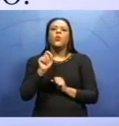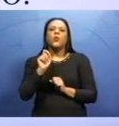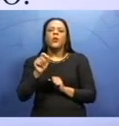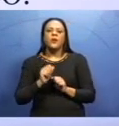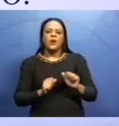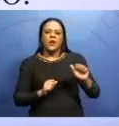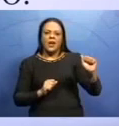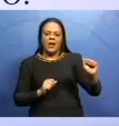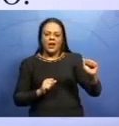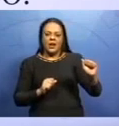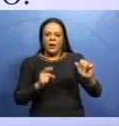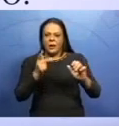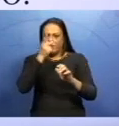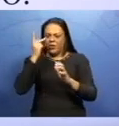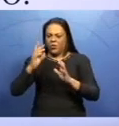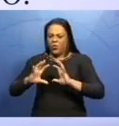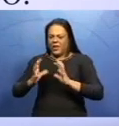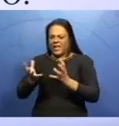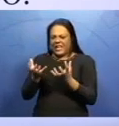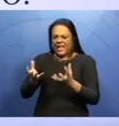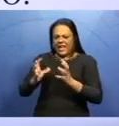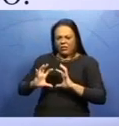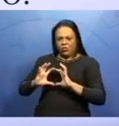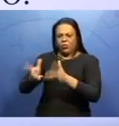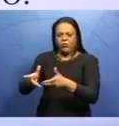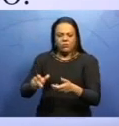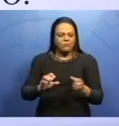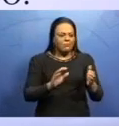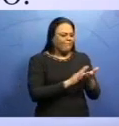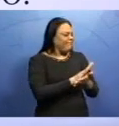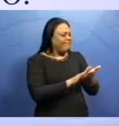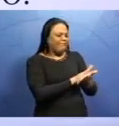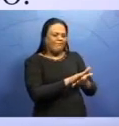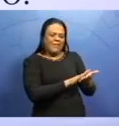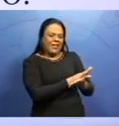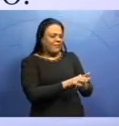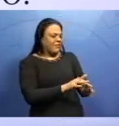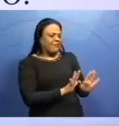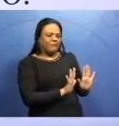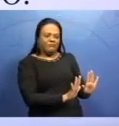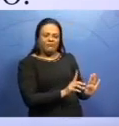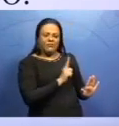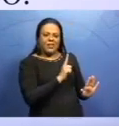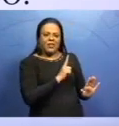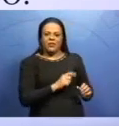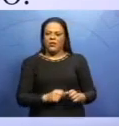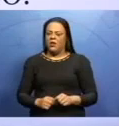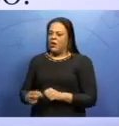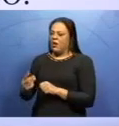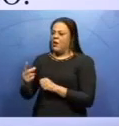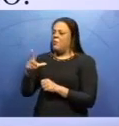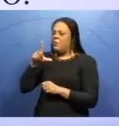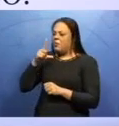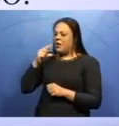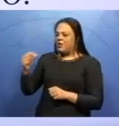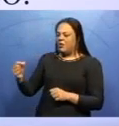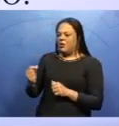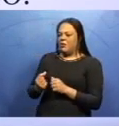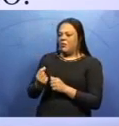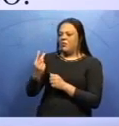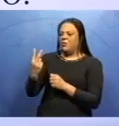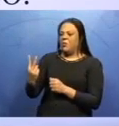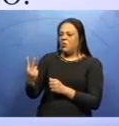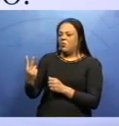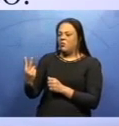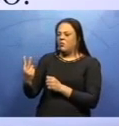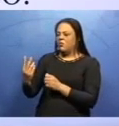Quem tudo quer, nada tem. Mais vale um pássaro na mão do que dois voando. Todas as opiniões